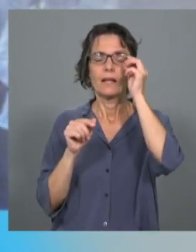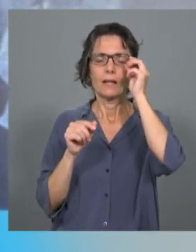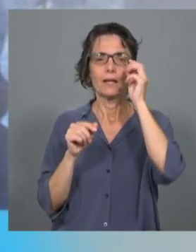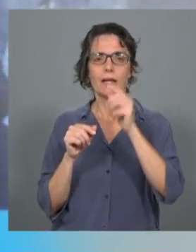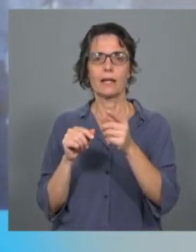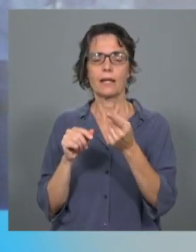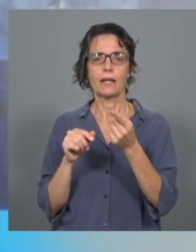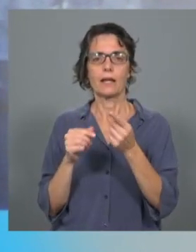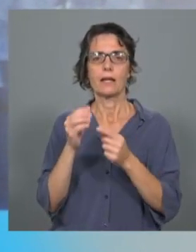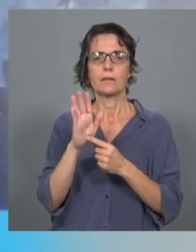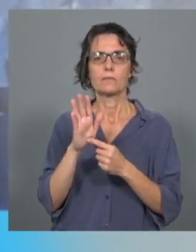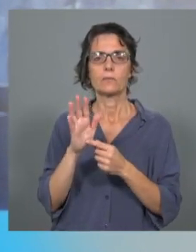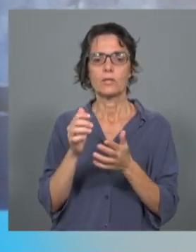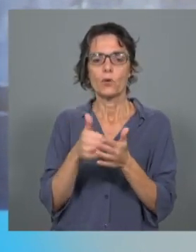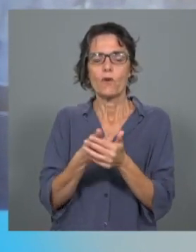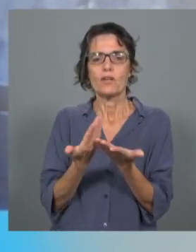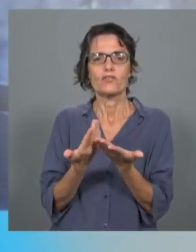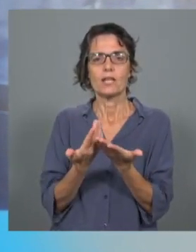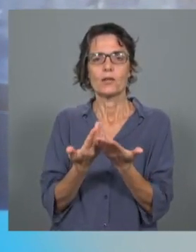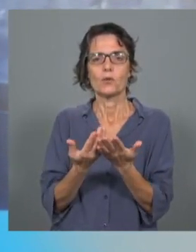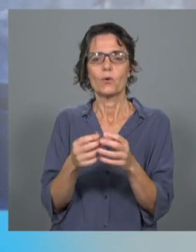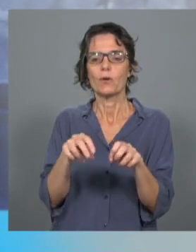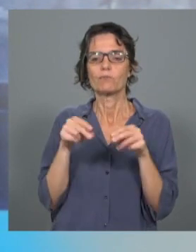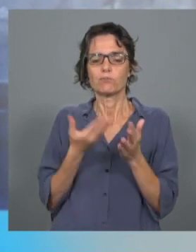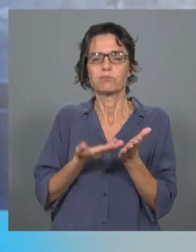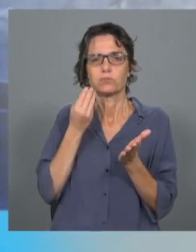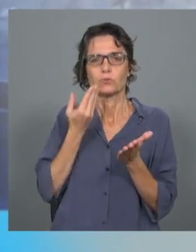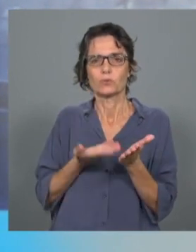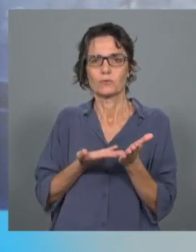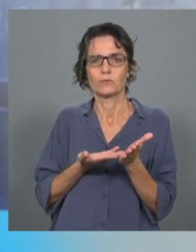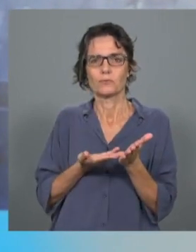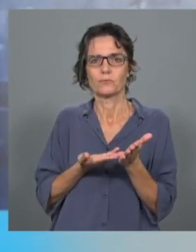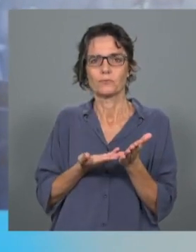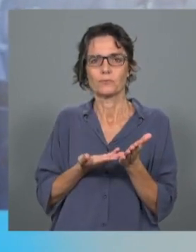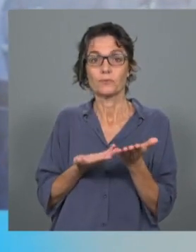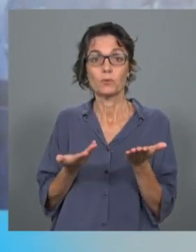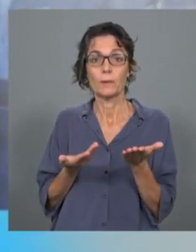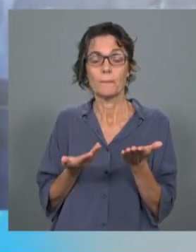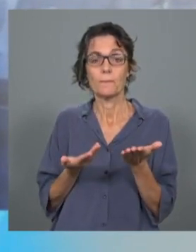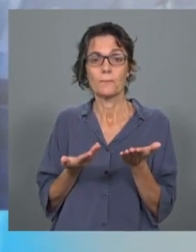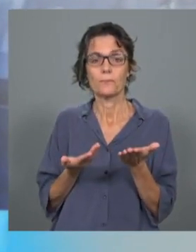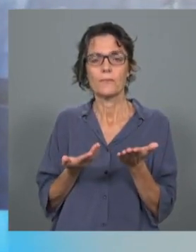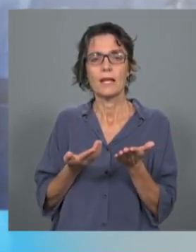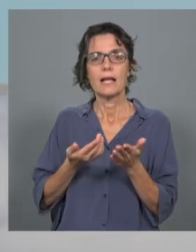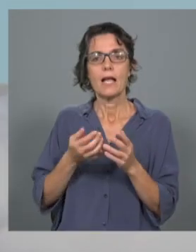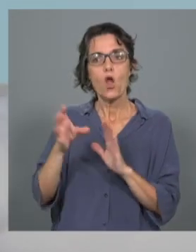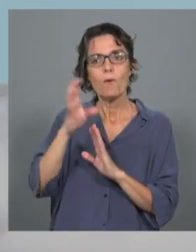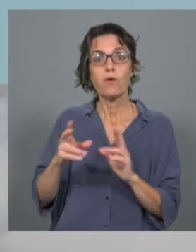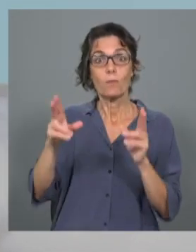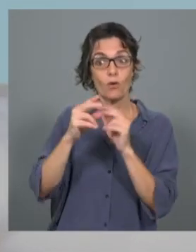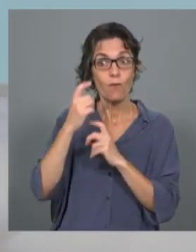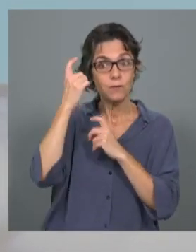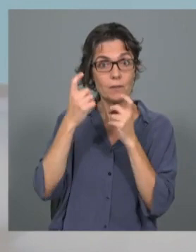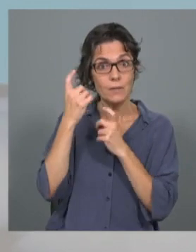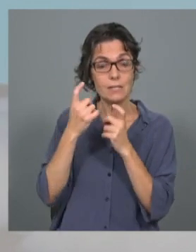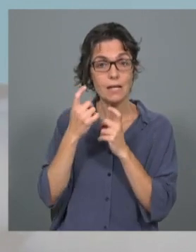assim, o Evangelho no seu estado puro, digamos assim. Não é? É já o Evangelho já com muito doutrinado. Não é? E se a gente vai com o Evangelho